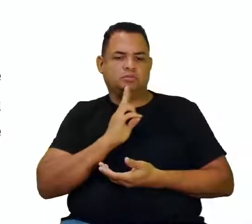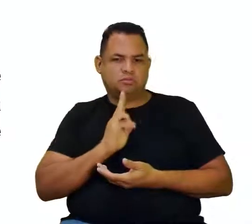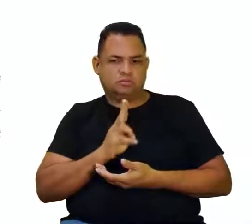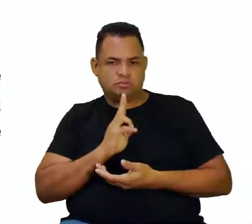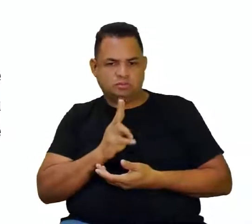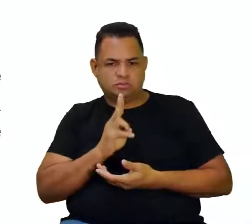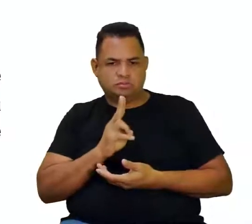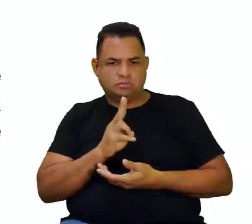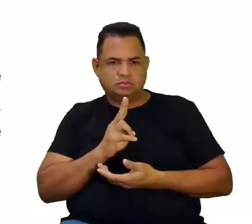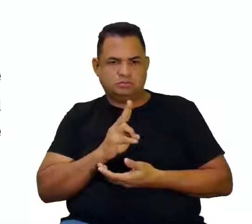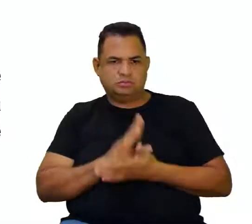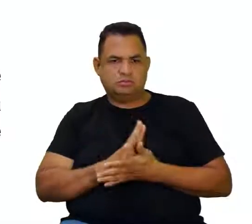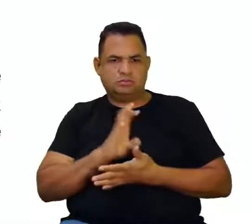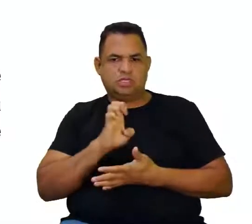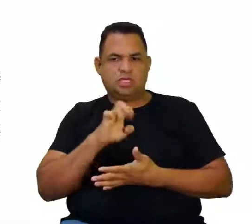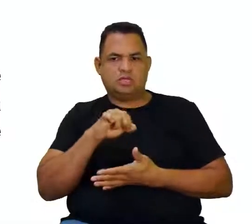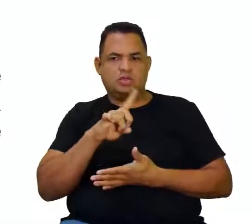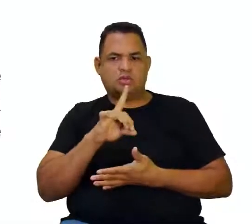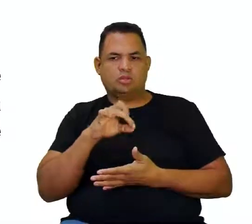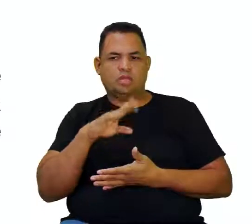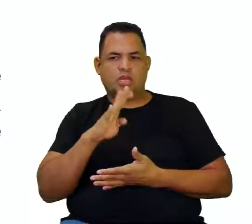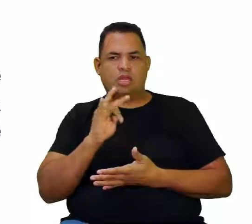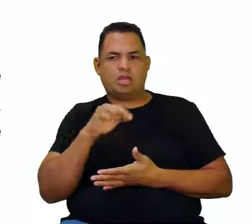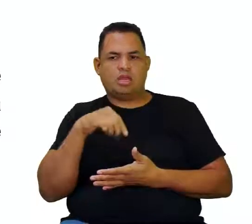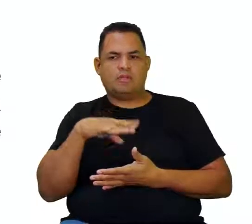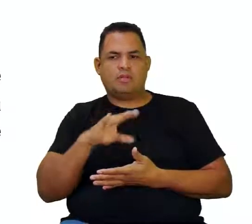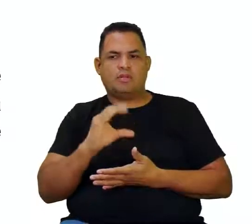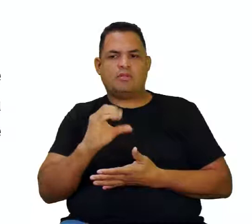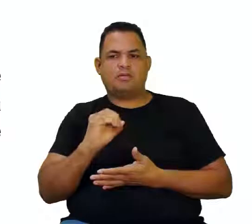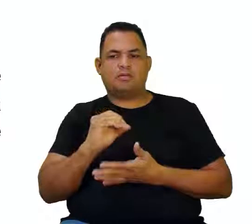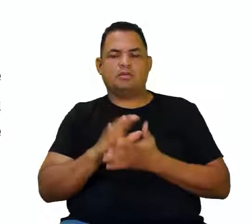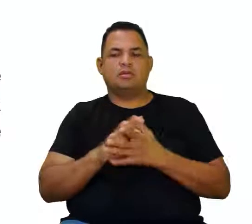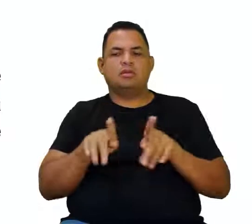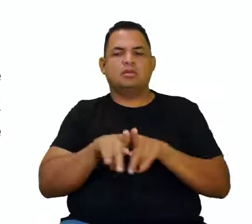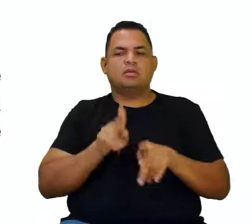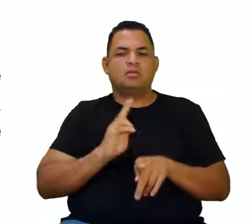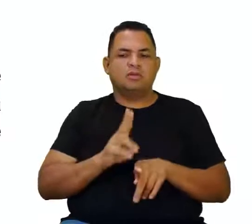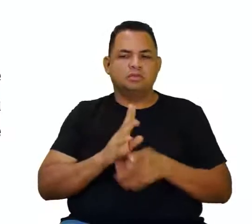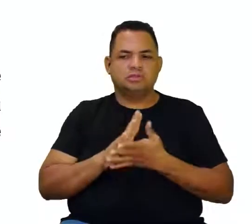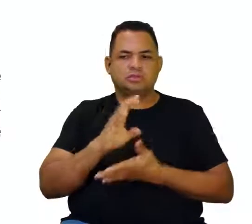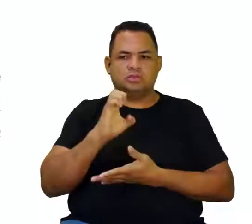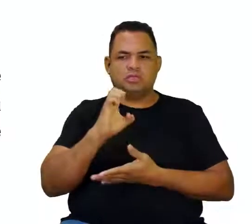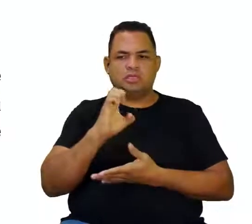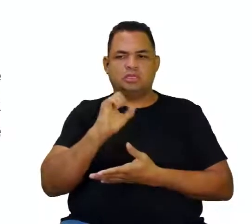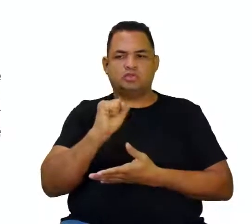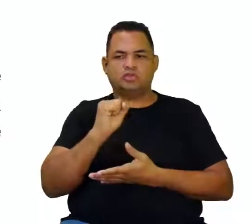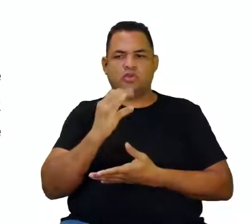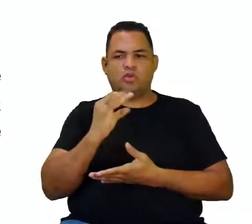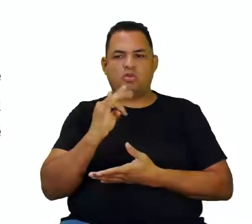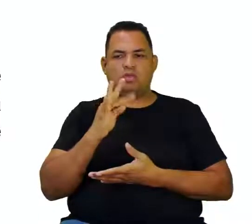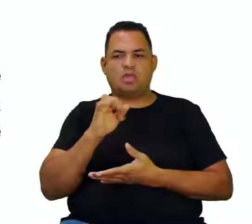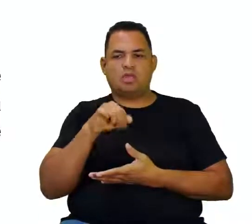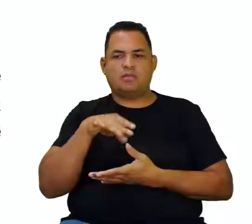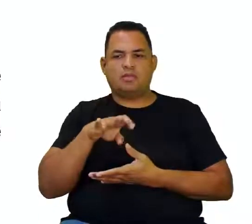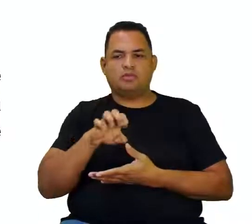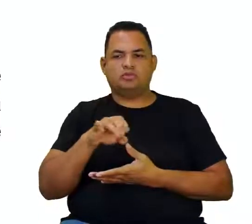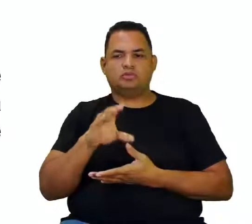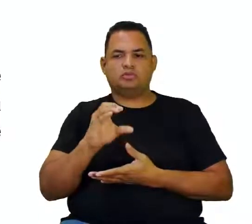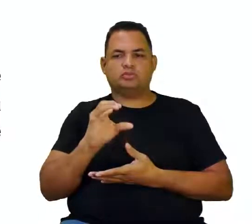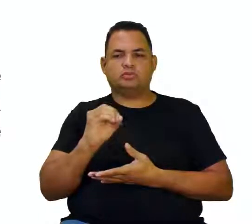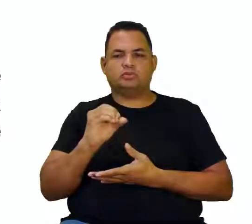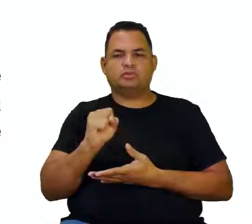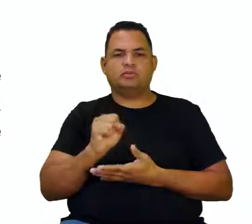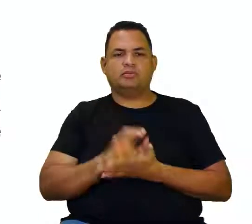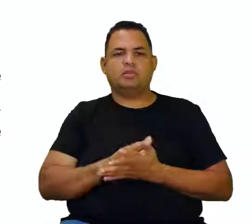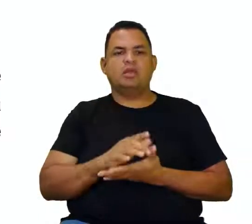processos endotérmico e processos exotérmicos. O que nós temos aqui, ó? Quando eu estou com a